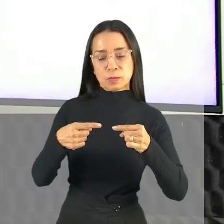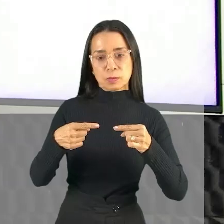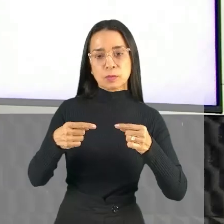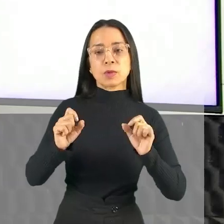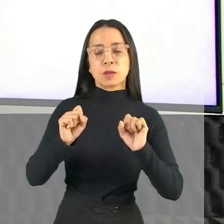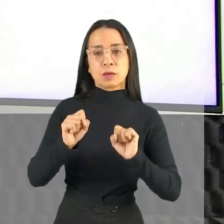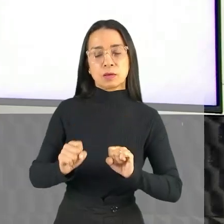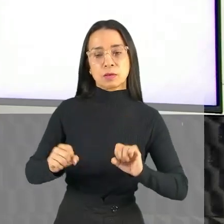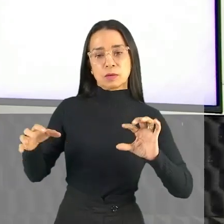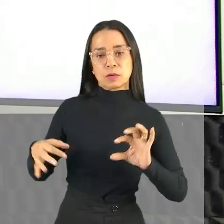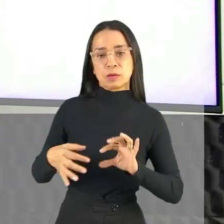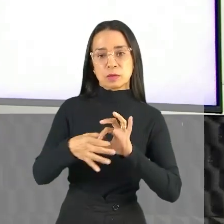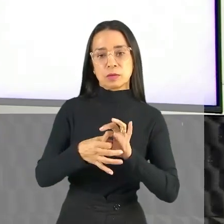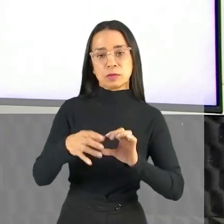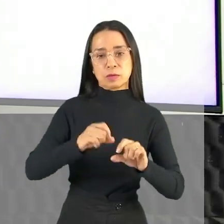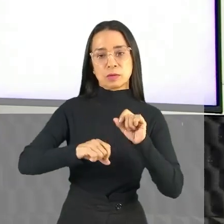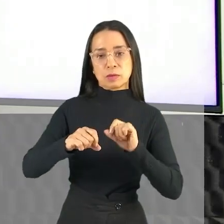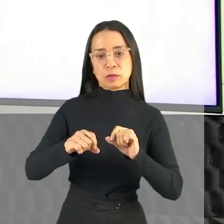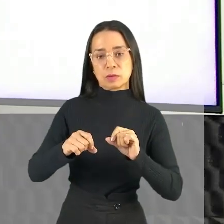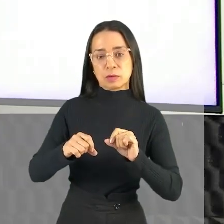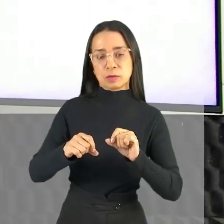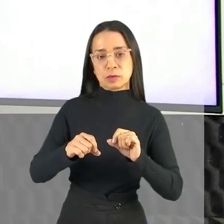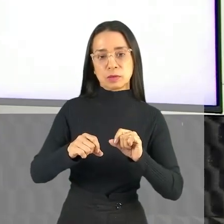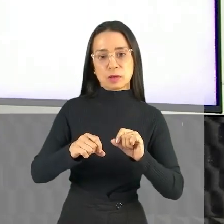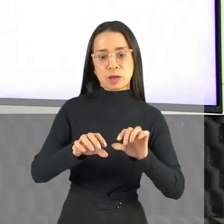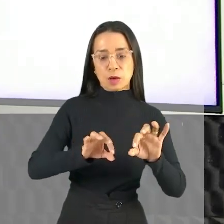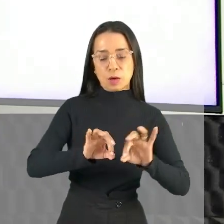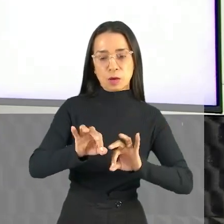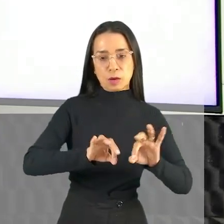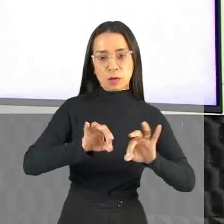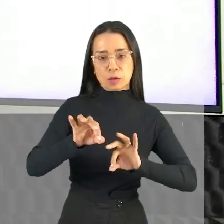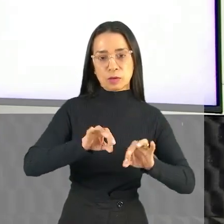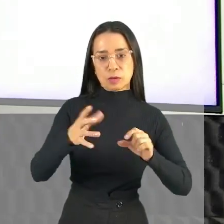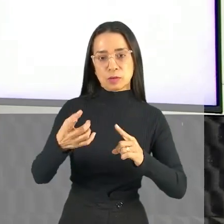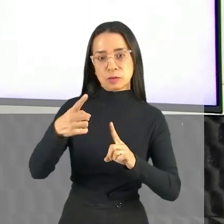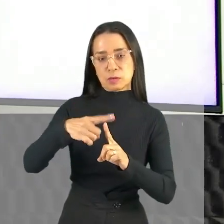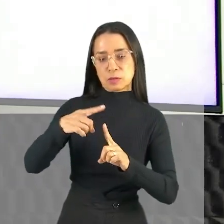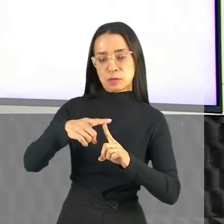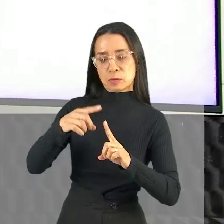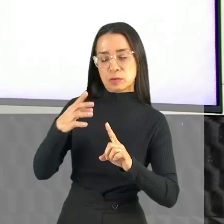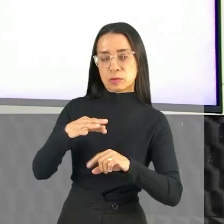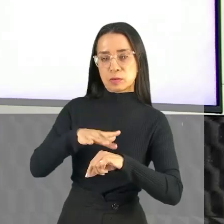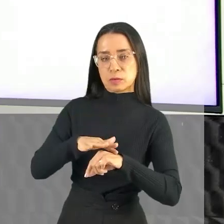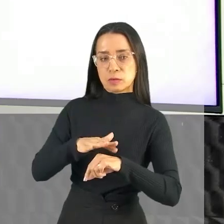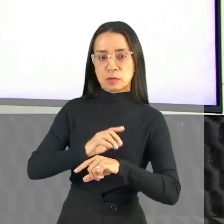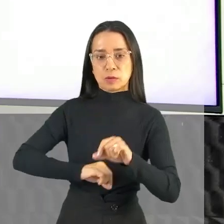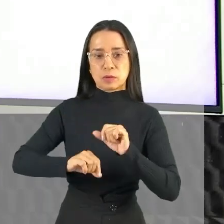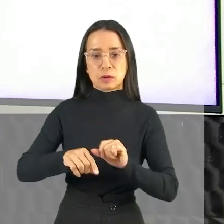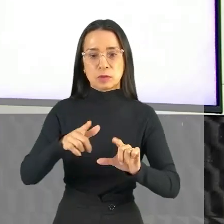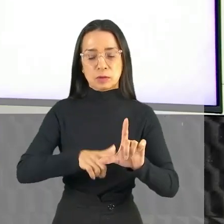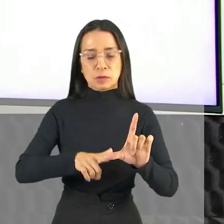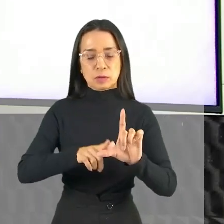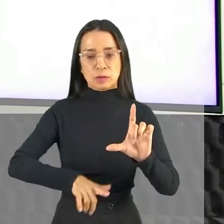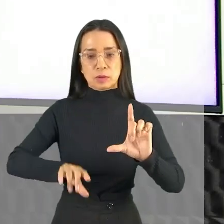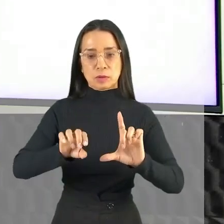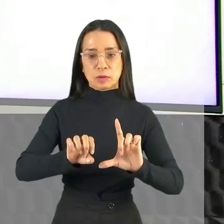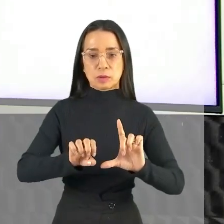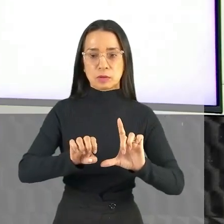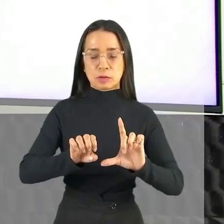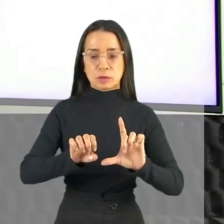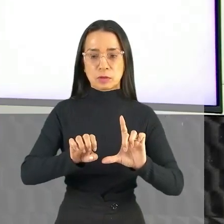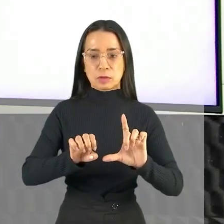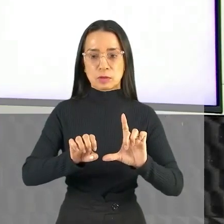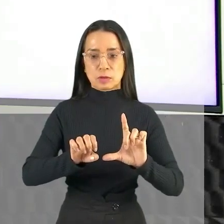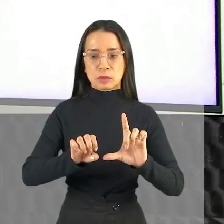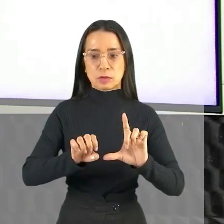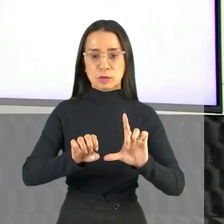né, à distribuição desse tipo de doença. Modificações efetuadas